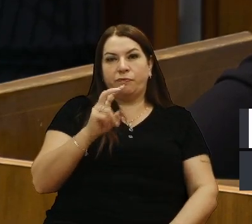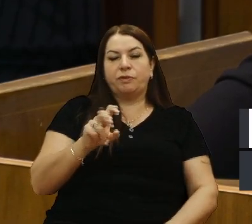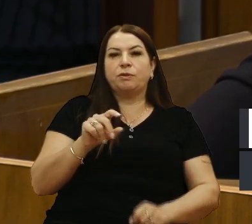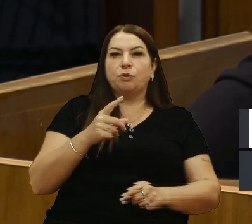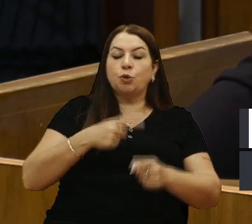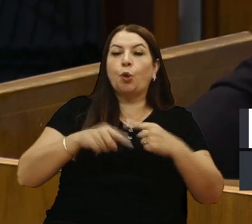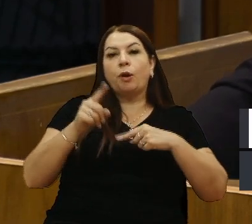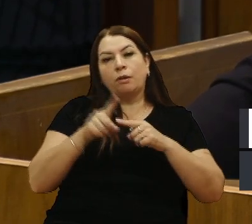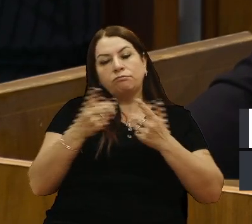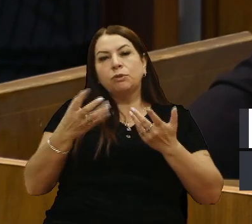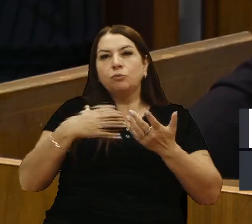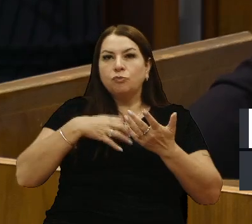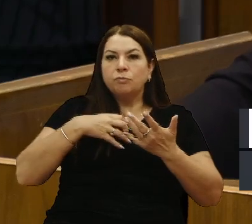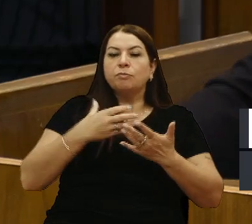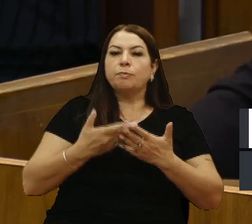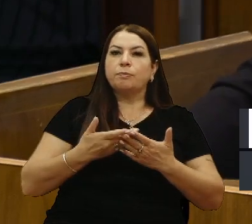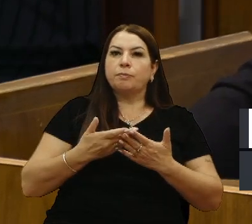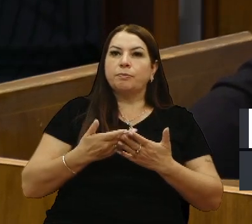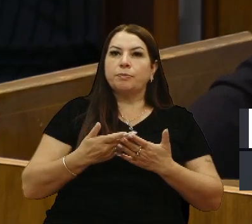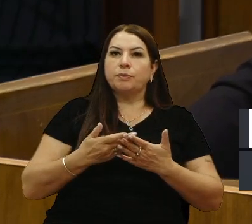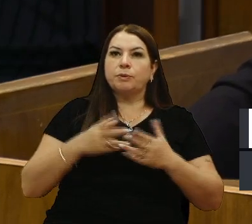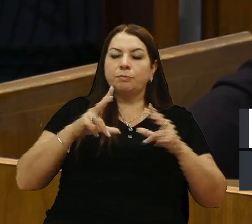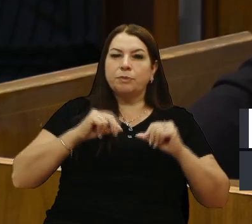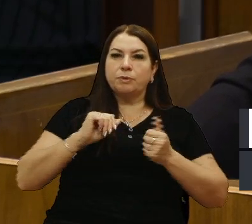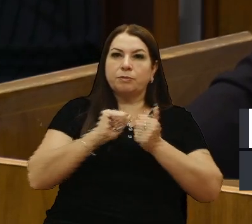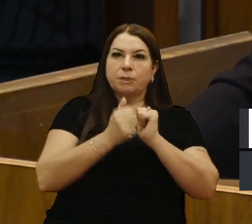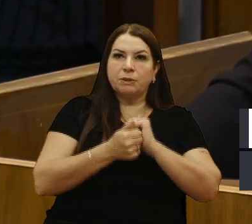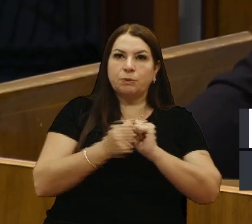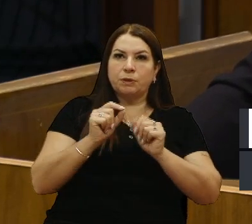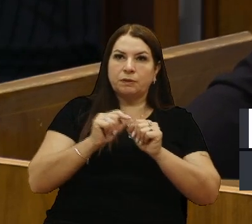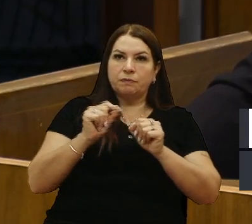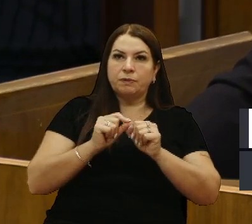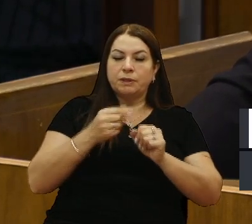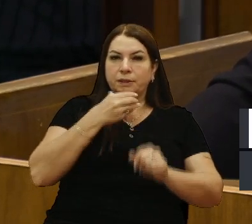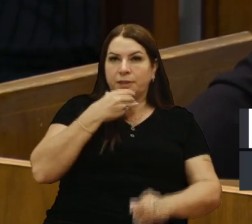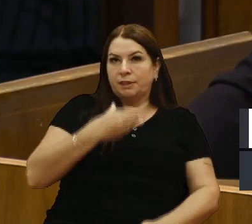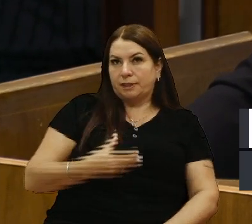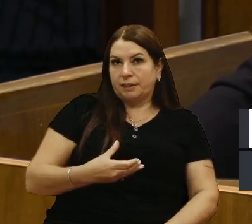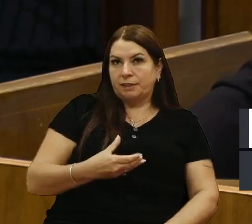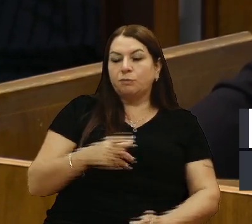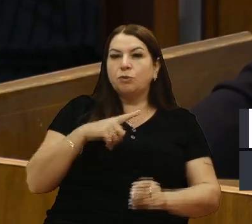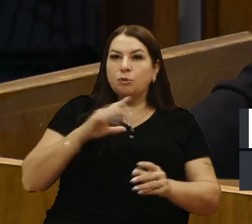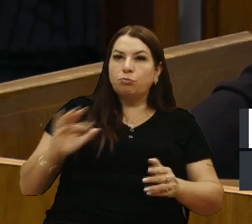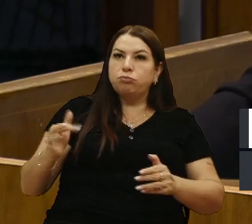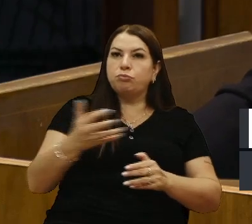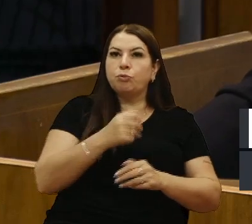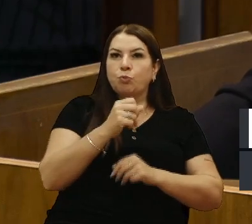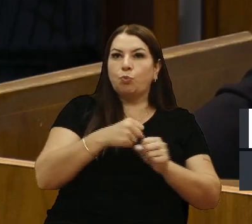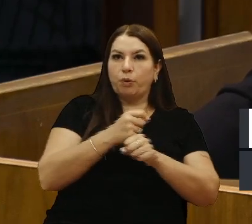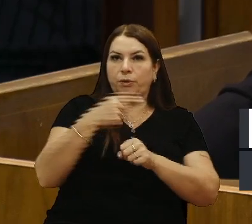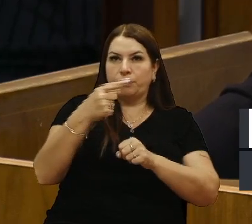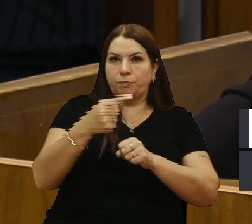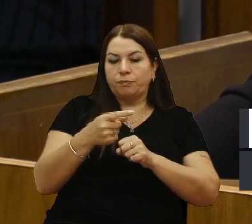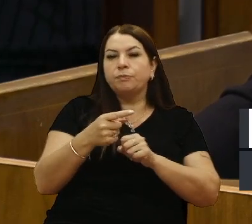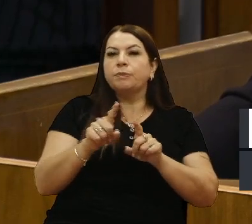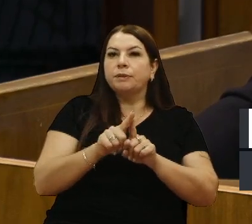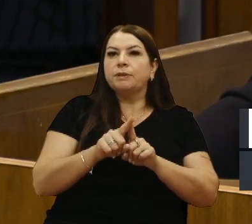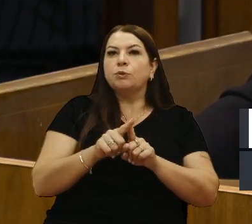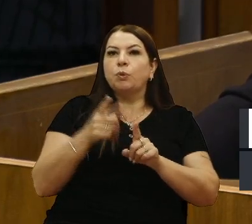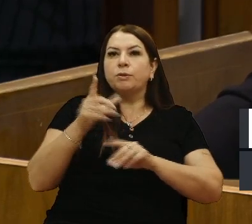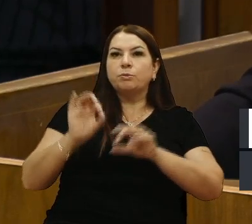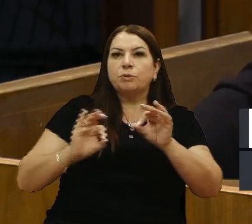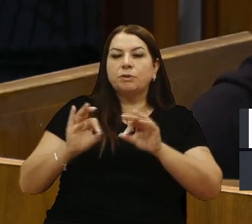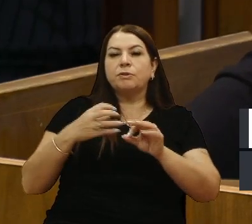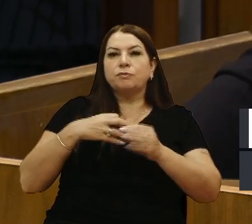dessa forma o mérito esportivo sendo realizado em dezembro, contemplando o ano corrente. Conseguimos organizar